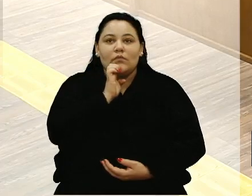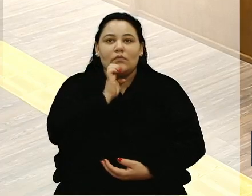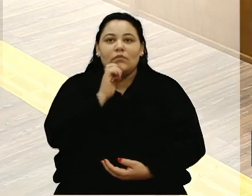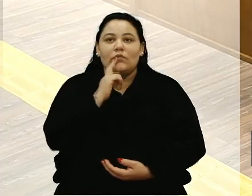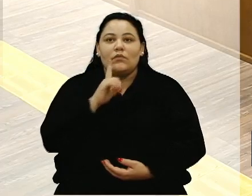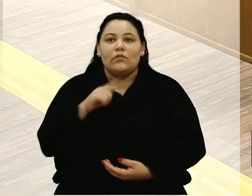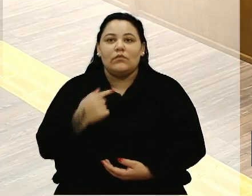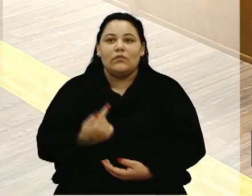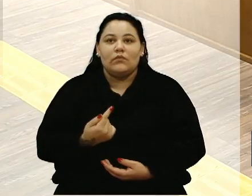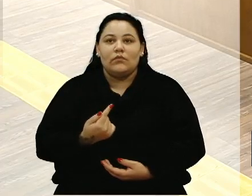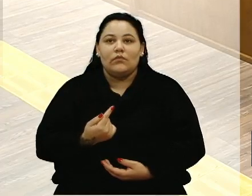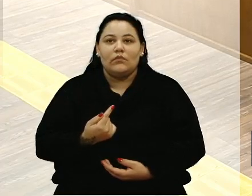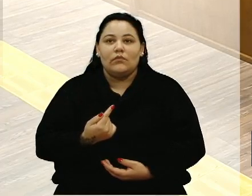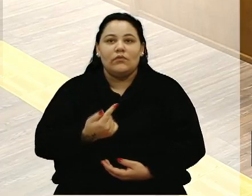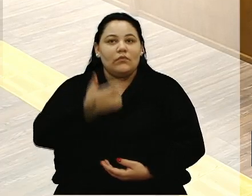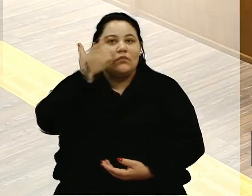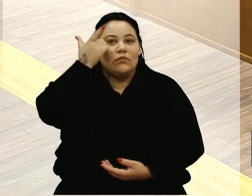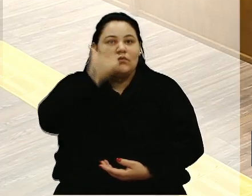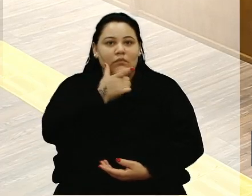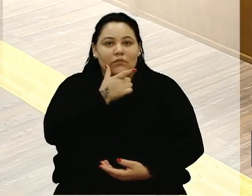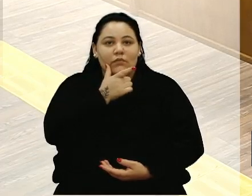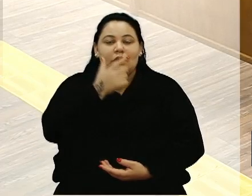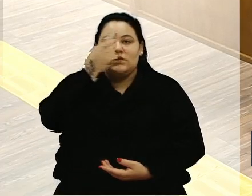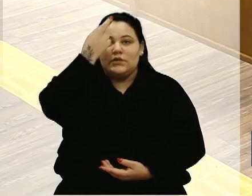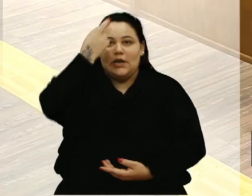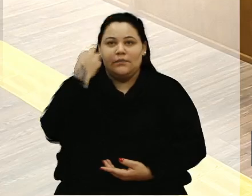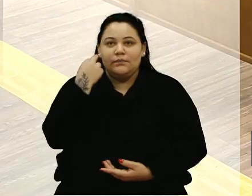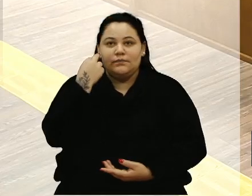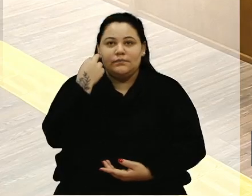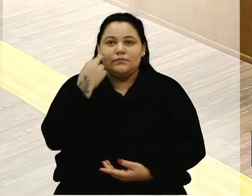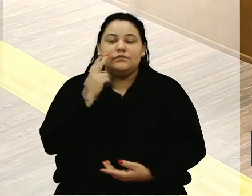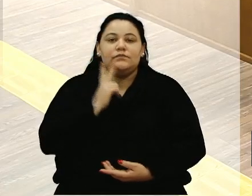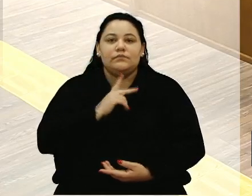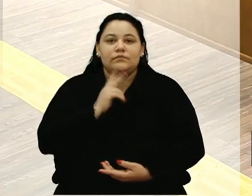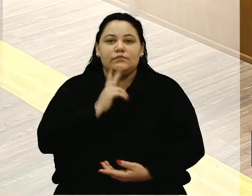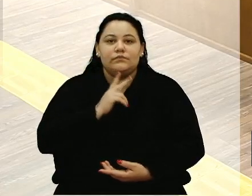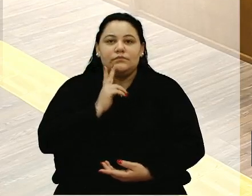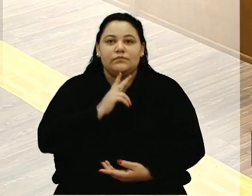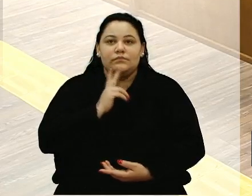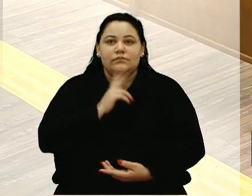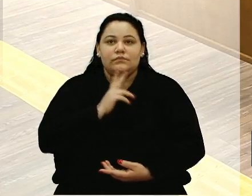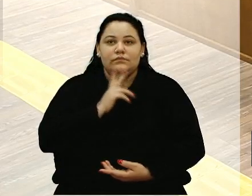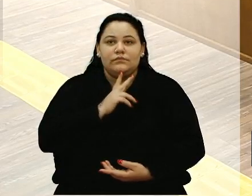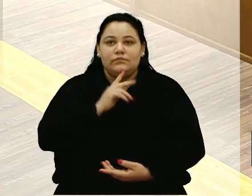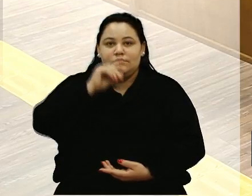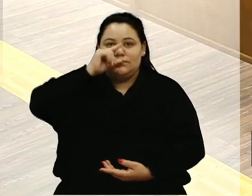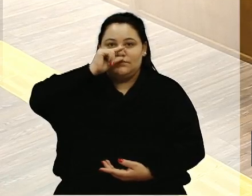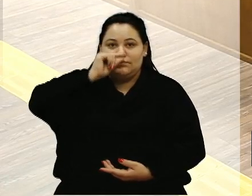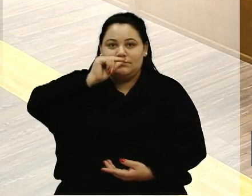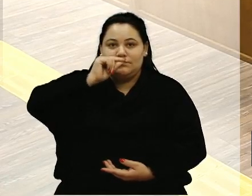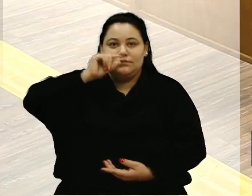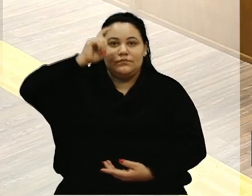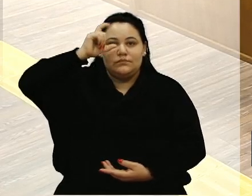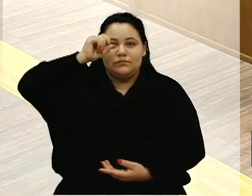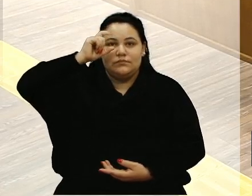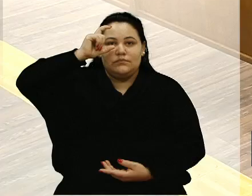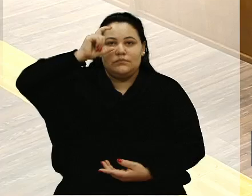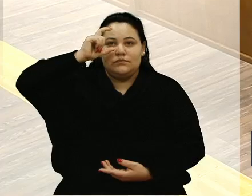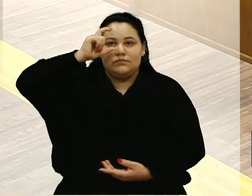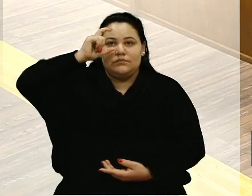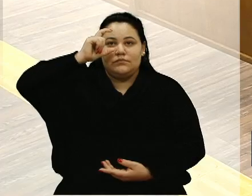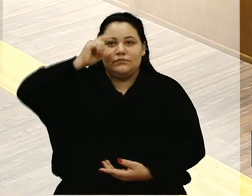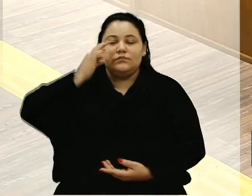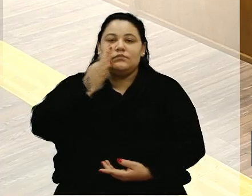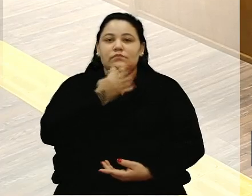Frisso, Lucas Carenhato, Rafael Bueno, Renato Oliveira, Sandro Fantinel, Scalco, Tatiane